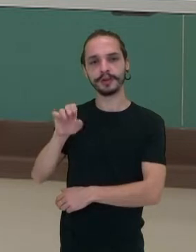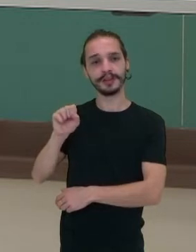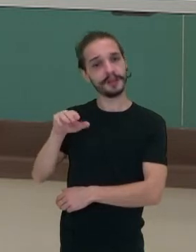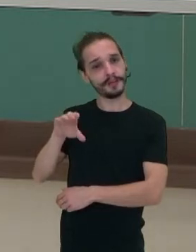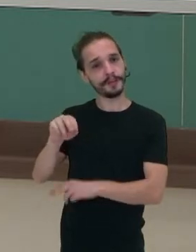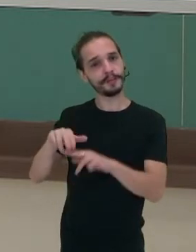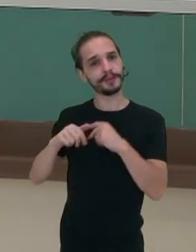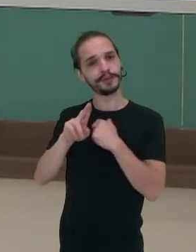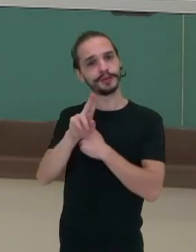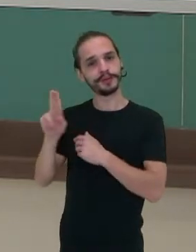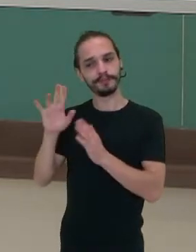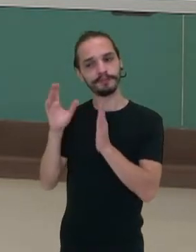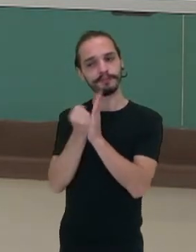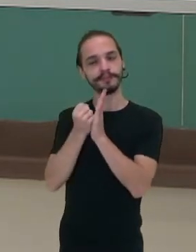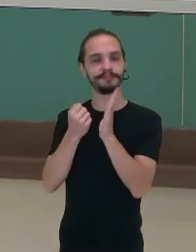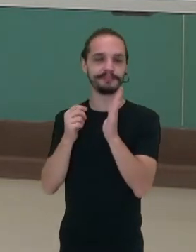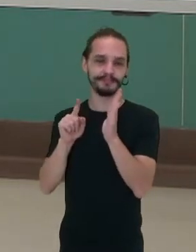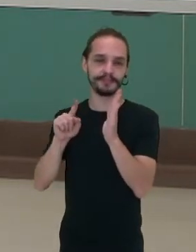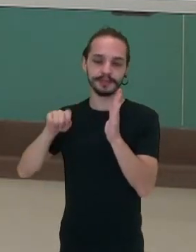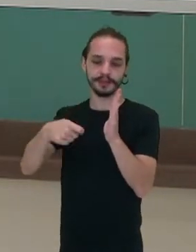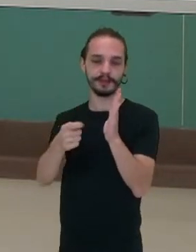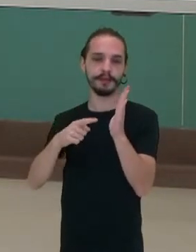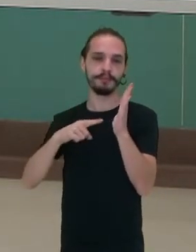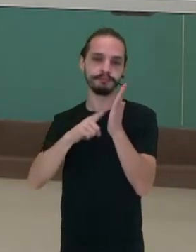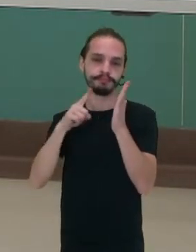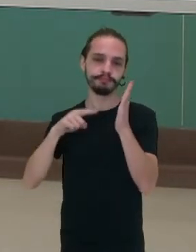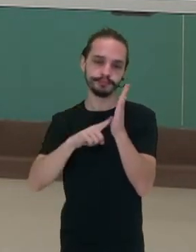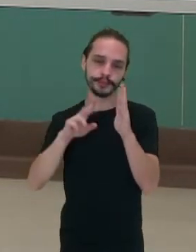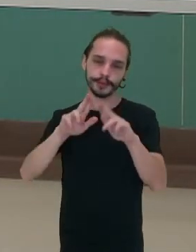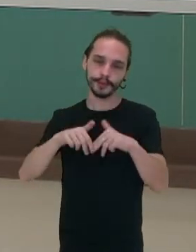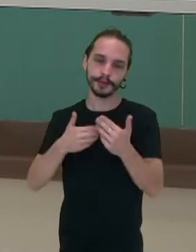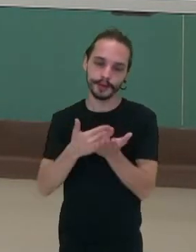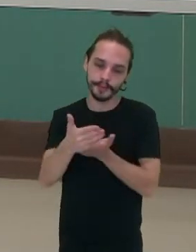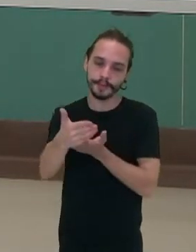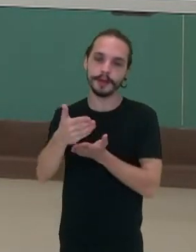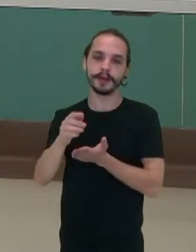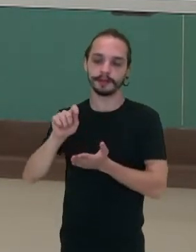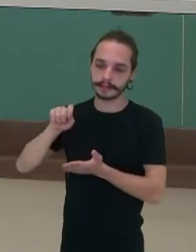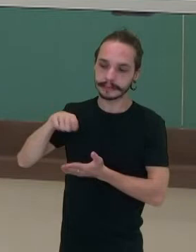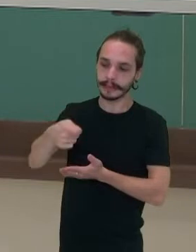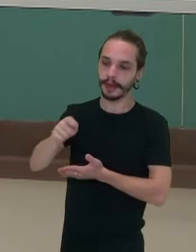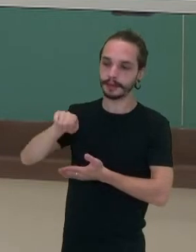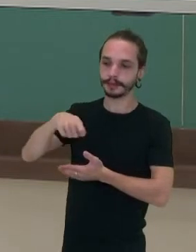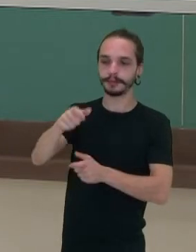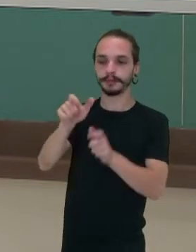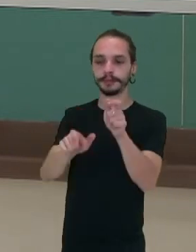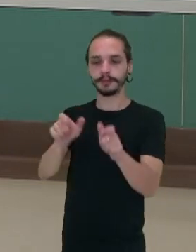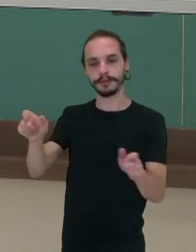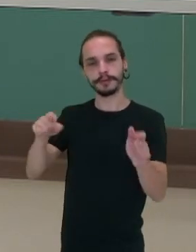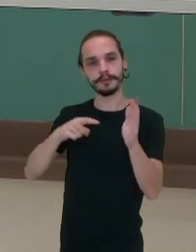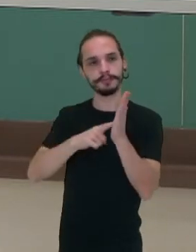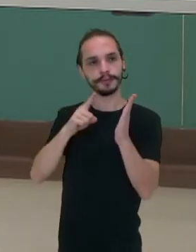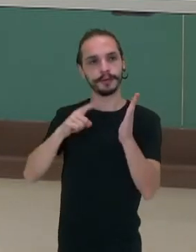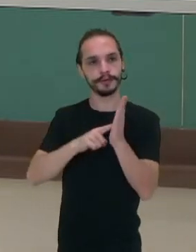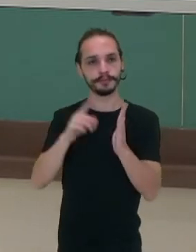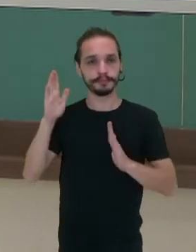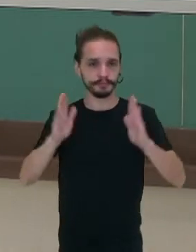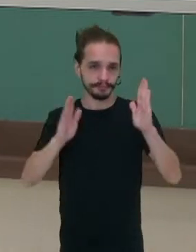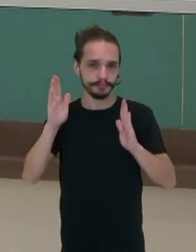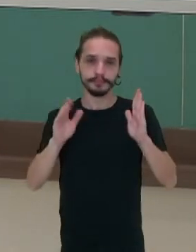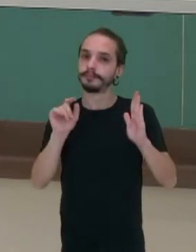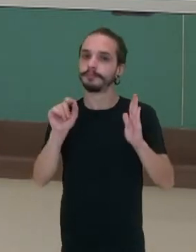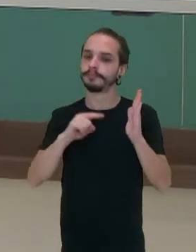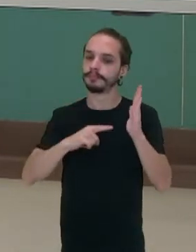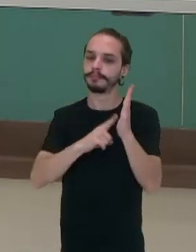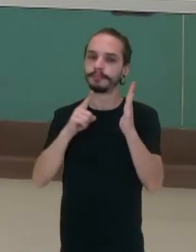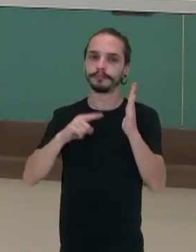impressionista. E nisso, esses pintores começam a ser chamados de impressionistas e nós temos uma data inicial e final.